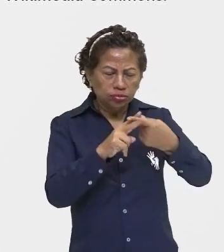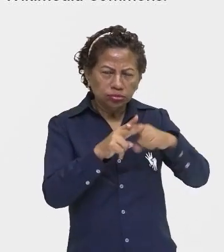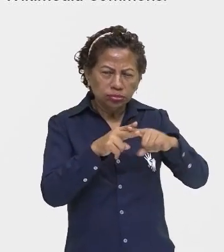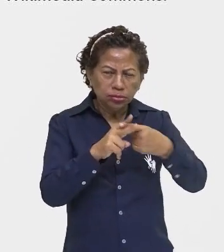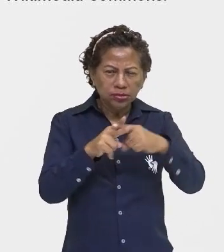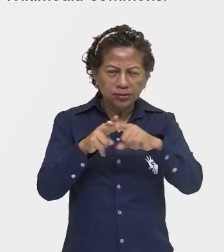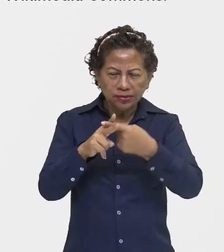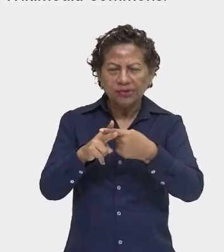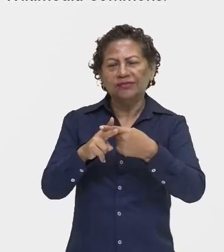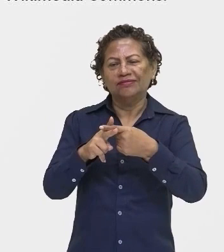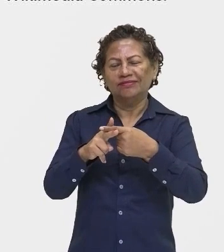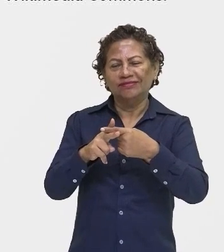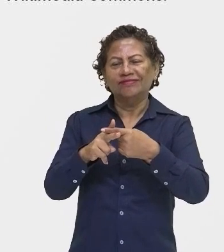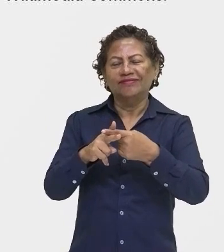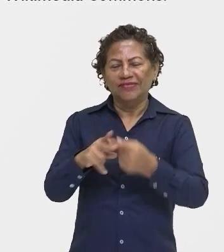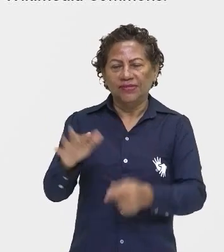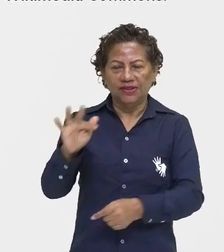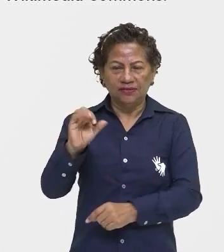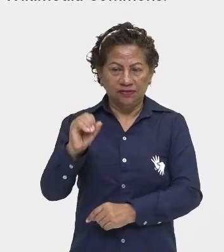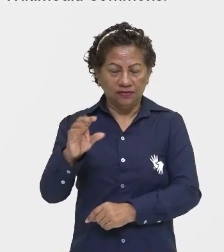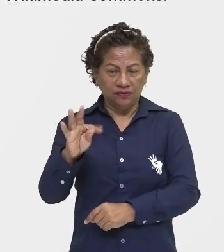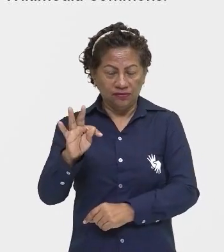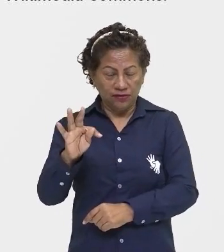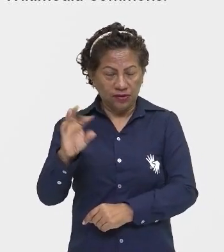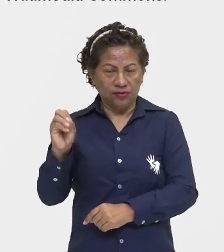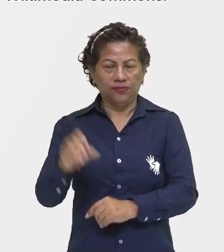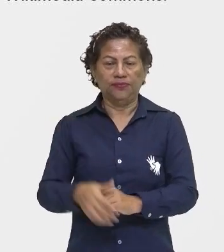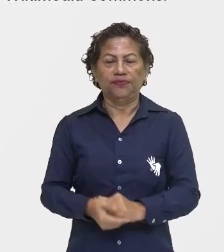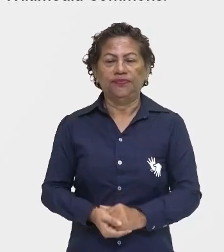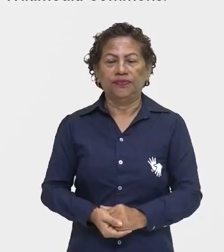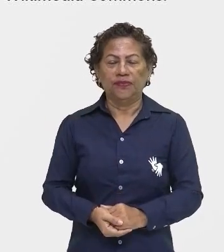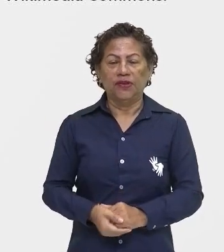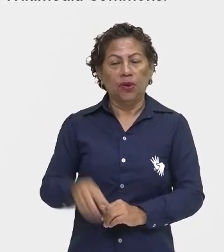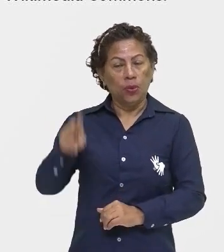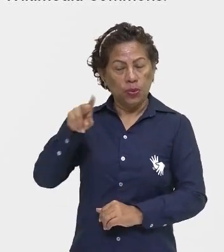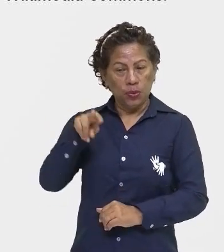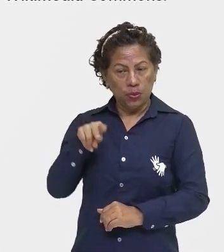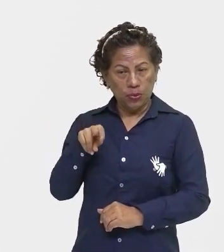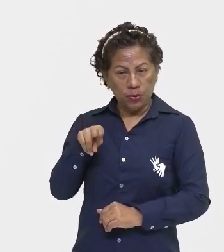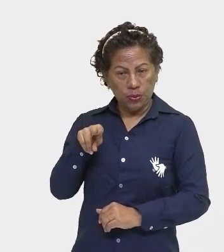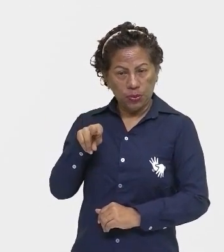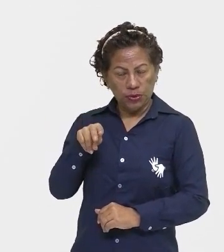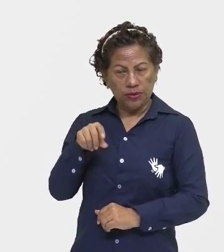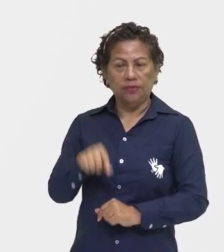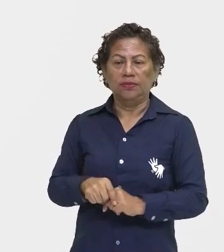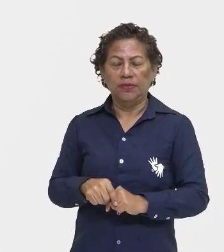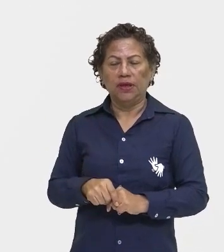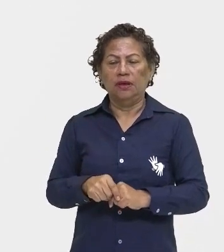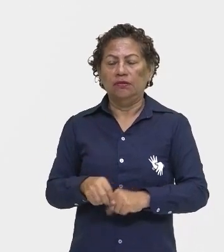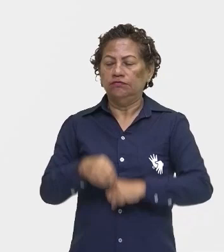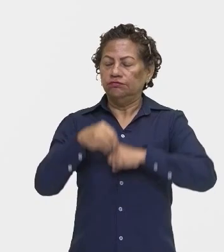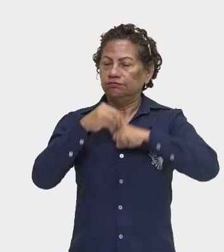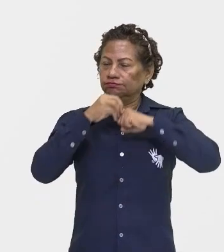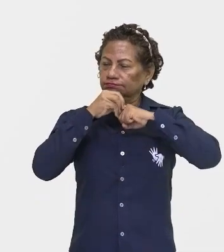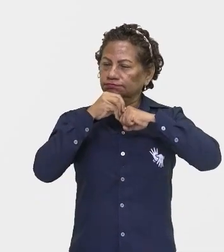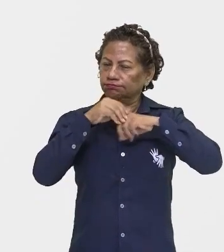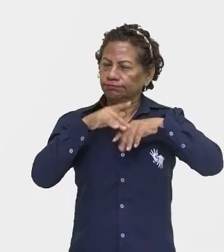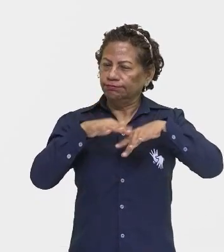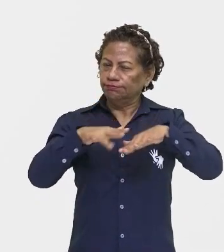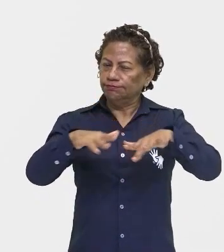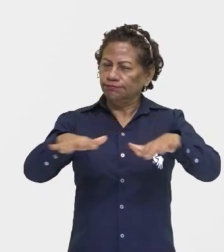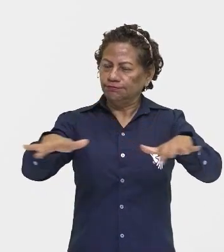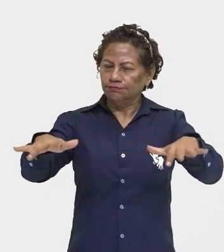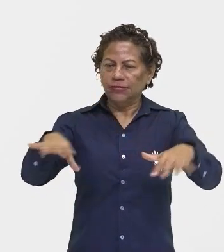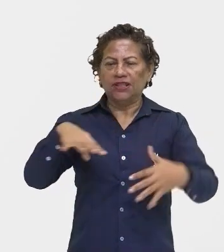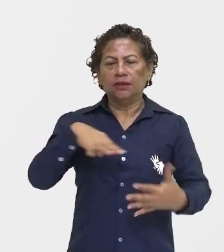nos fotogramas para evitar problemas legais. Os irmãos Lumière enviaram ao mundo, a fim de apresentar pequenos